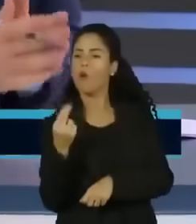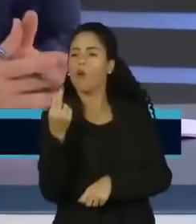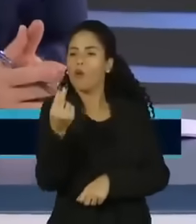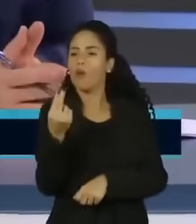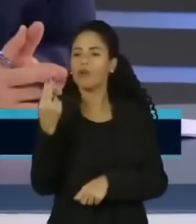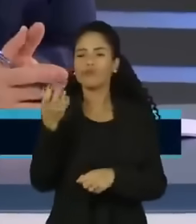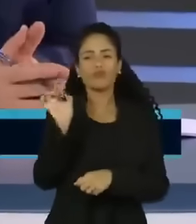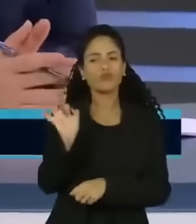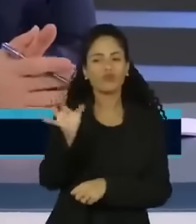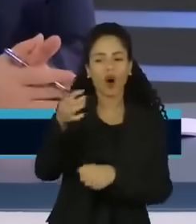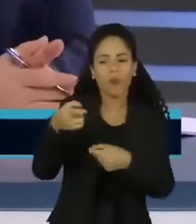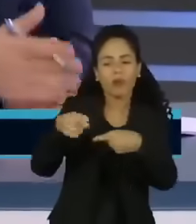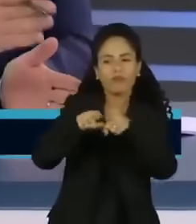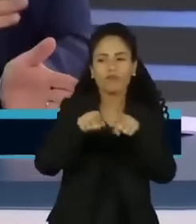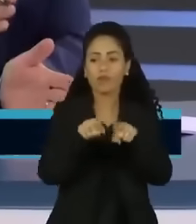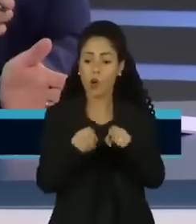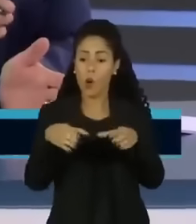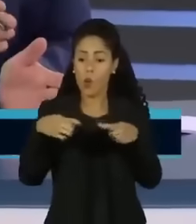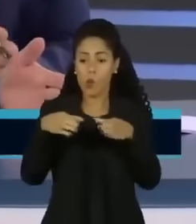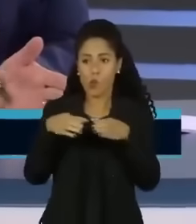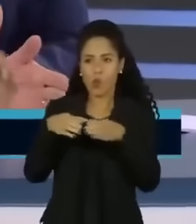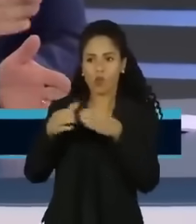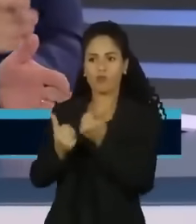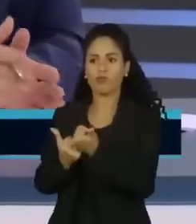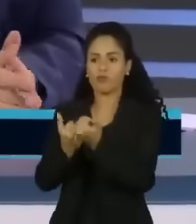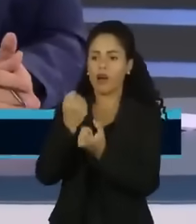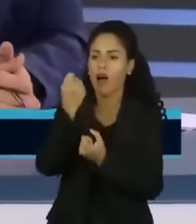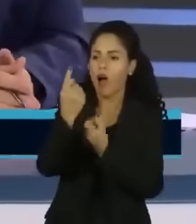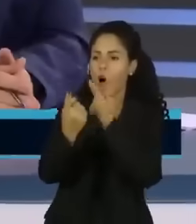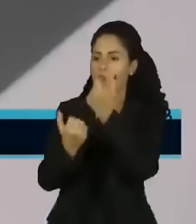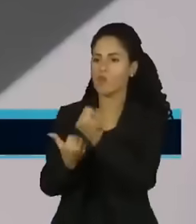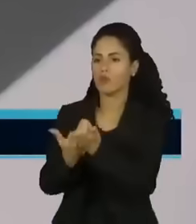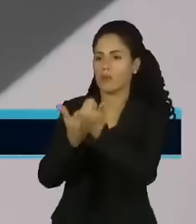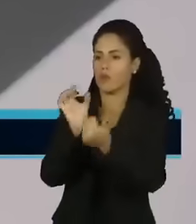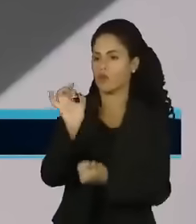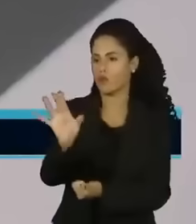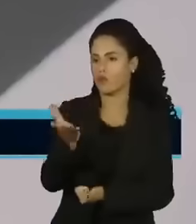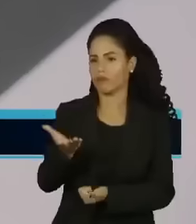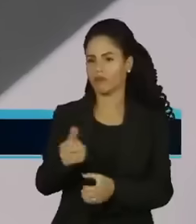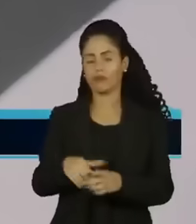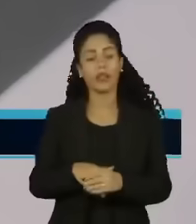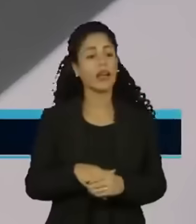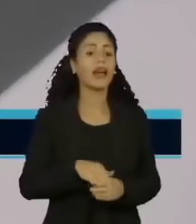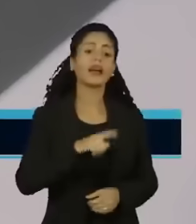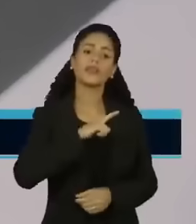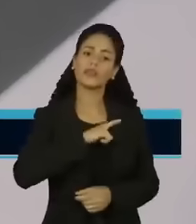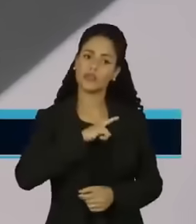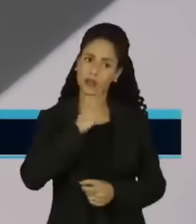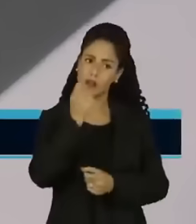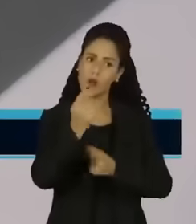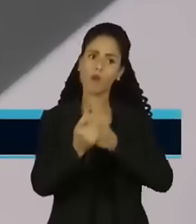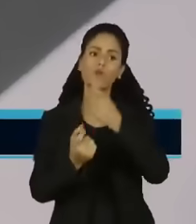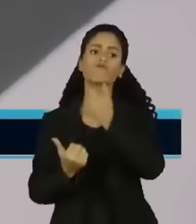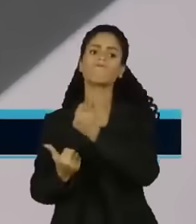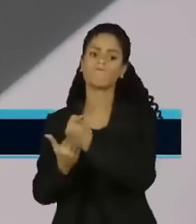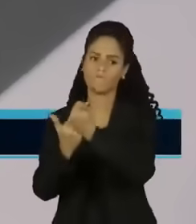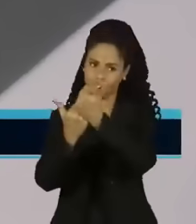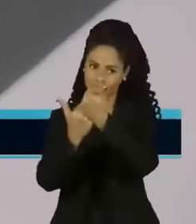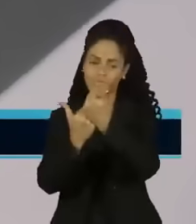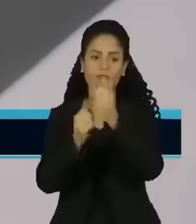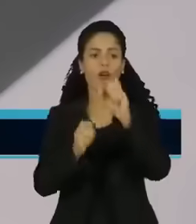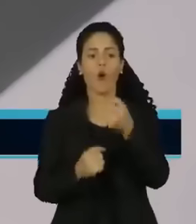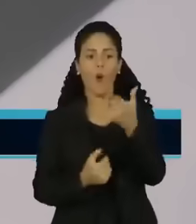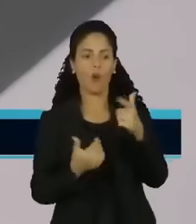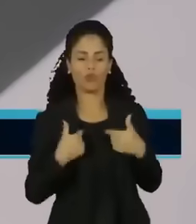uma parcela das Forças Armadas estava disposta a um golpe? Tinha uma parcela que estava disposta e tinha uma parcela